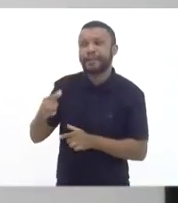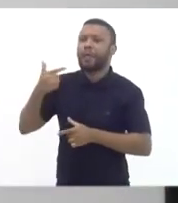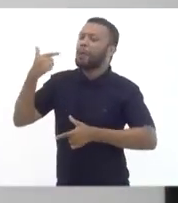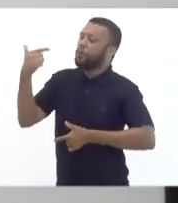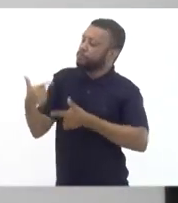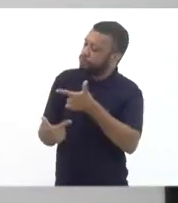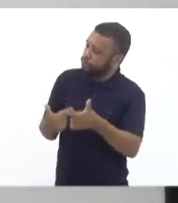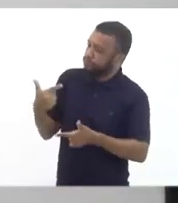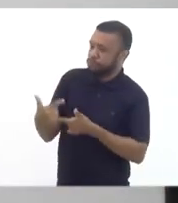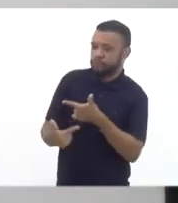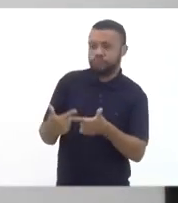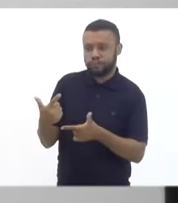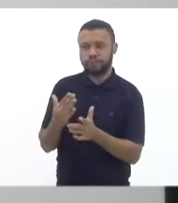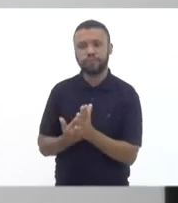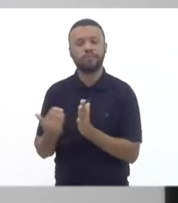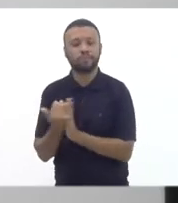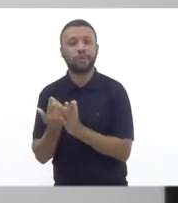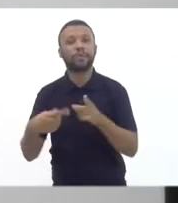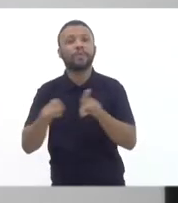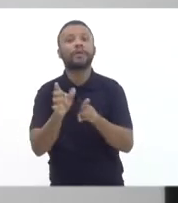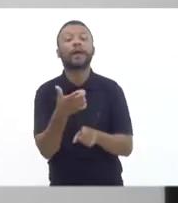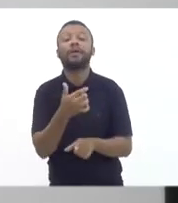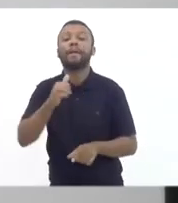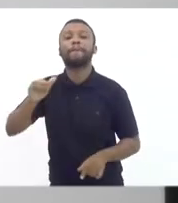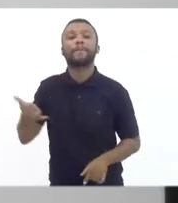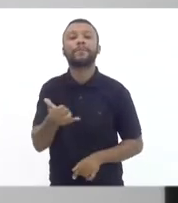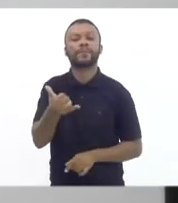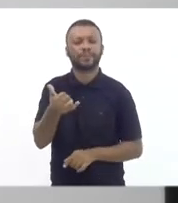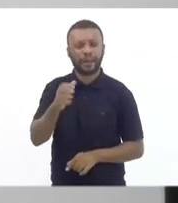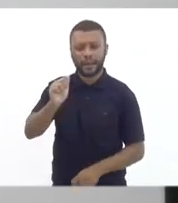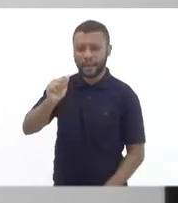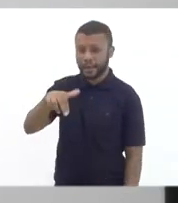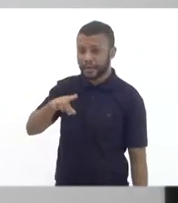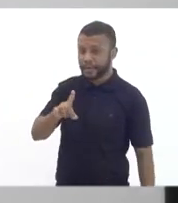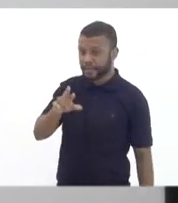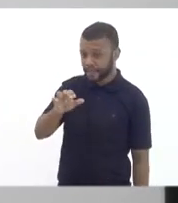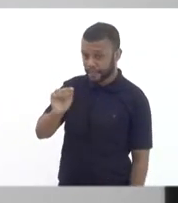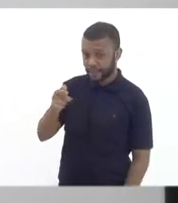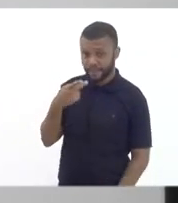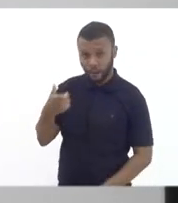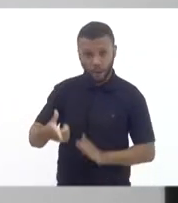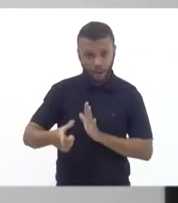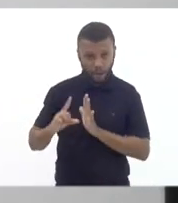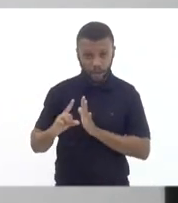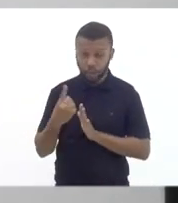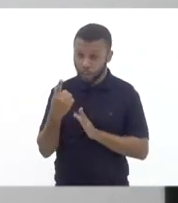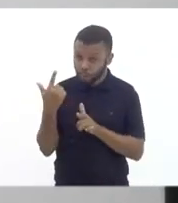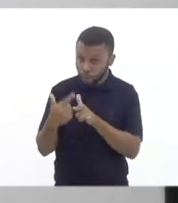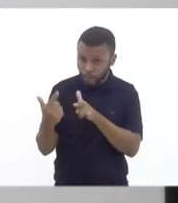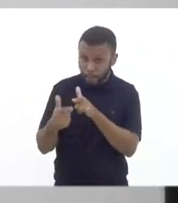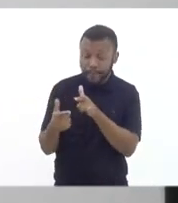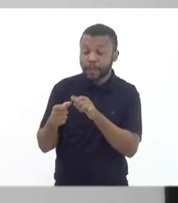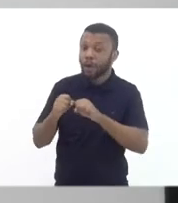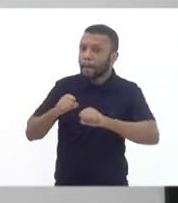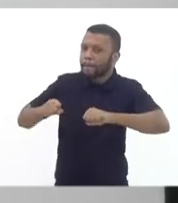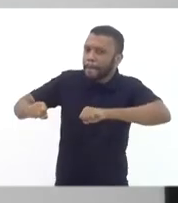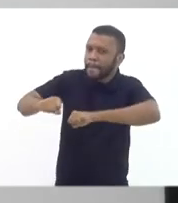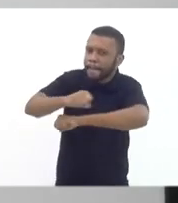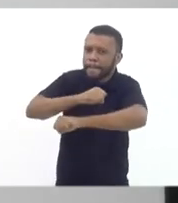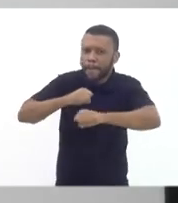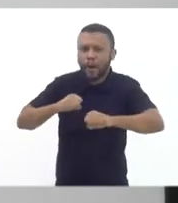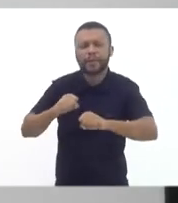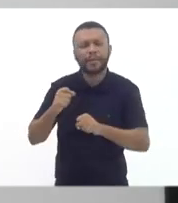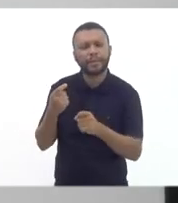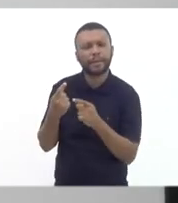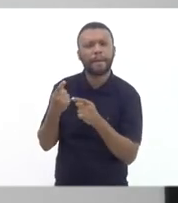eu queria frisar também o que a Andréia falou, de que um dos problemas do combate, desse combate aos maus-tratos, né, é